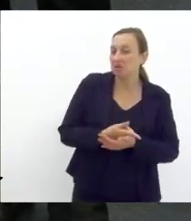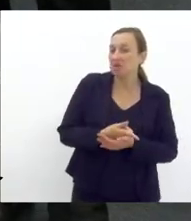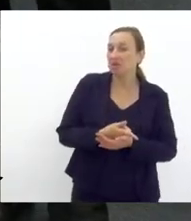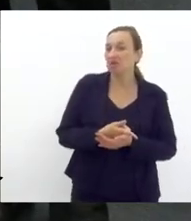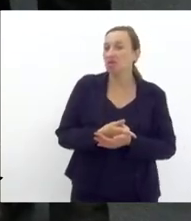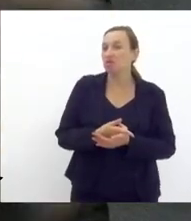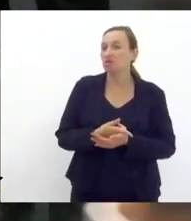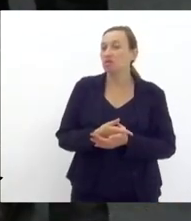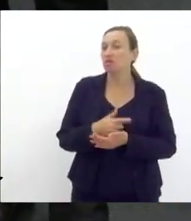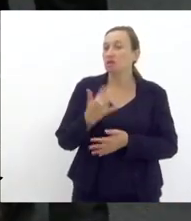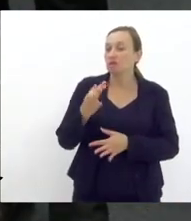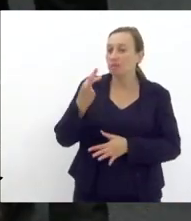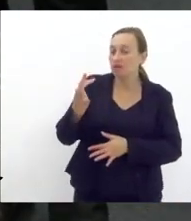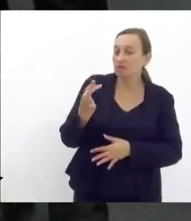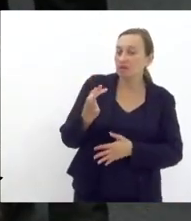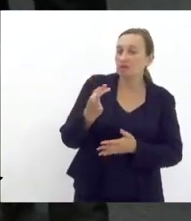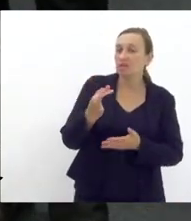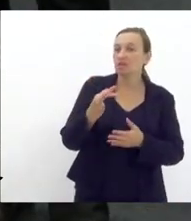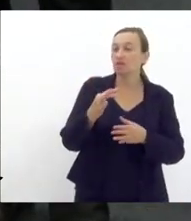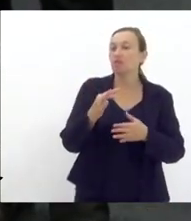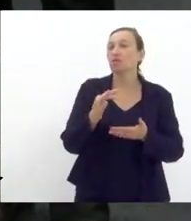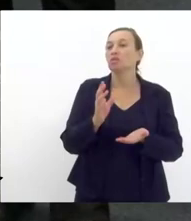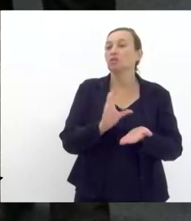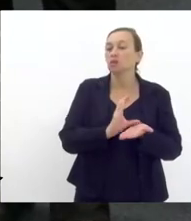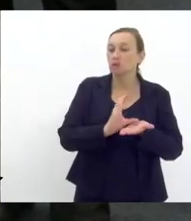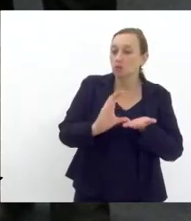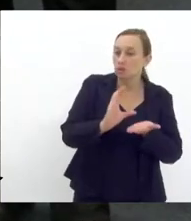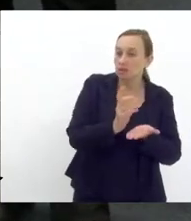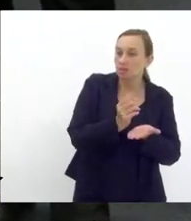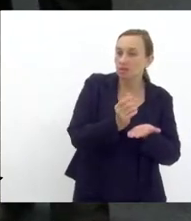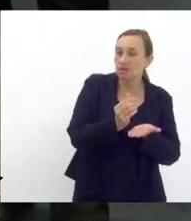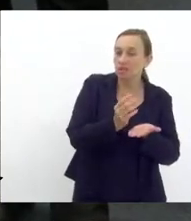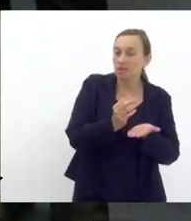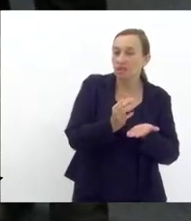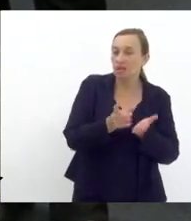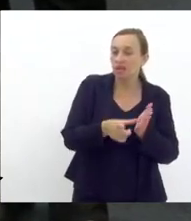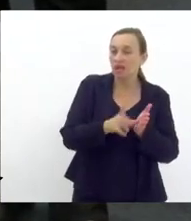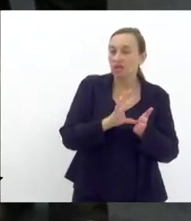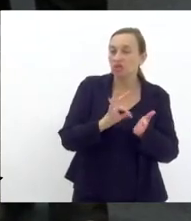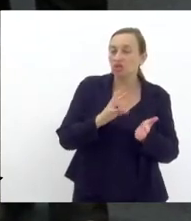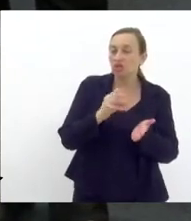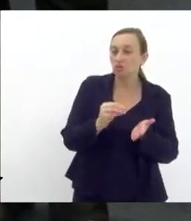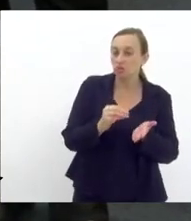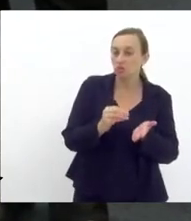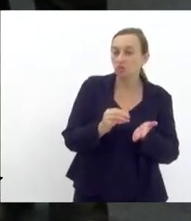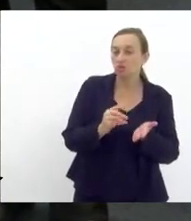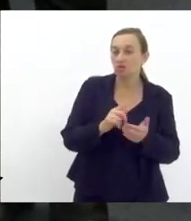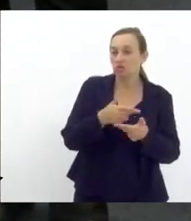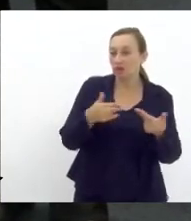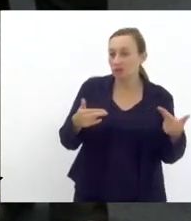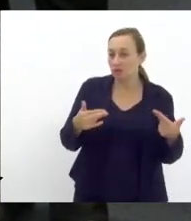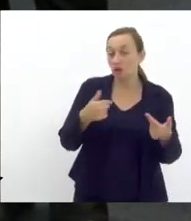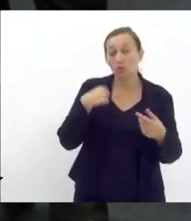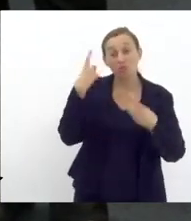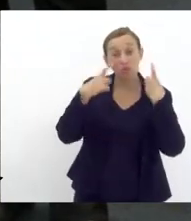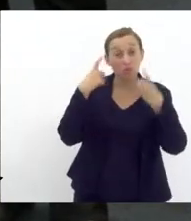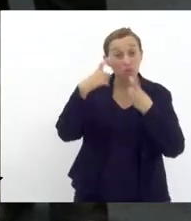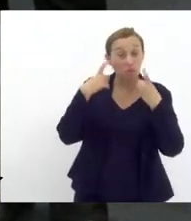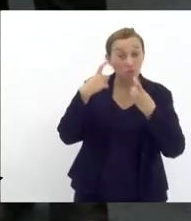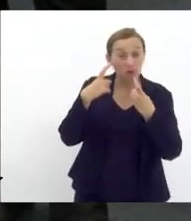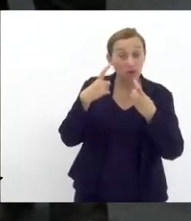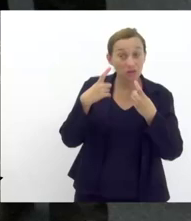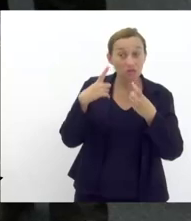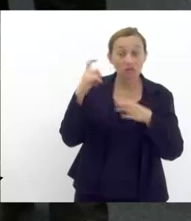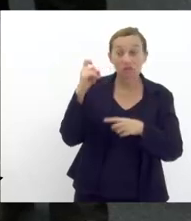previsão orçamentária antes da nota de empenho etc então fico preocupado com a